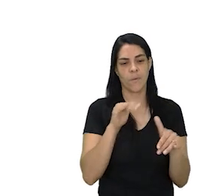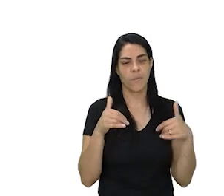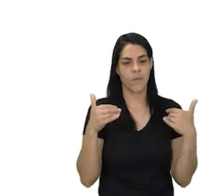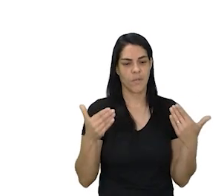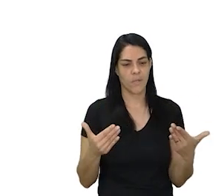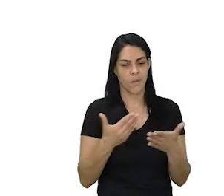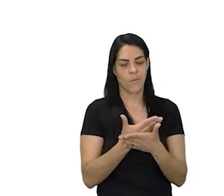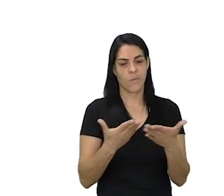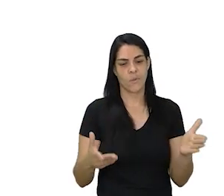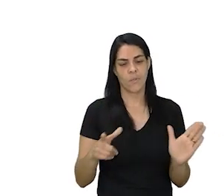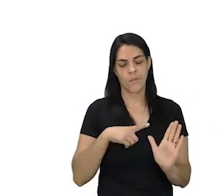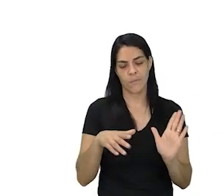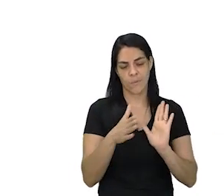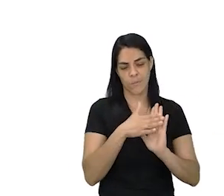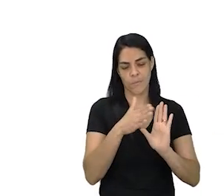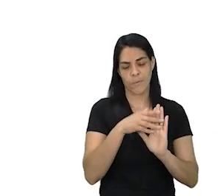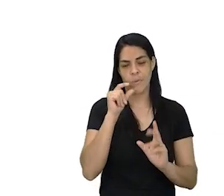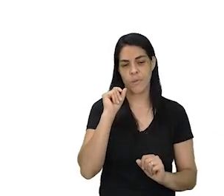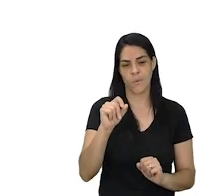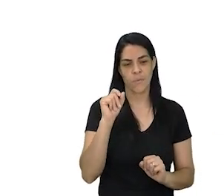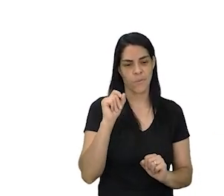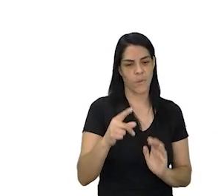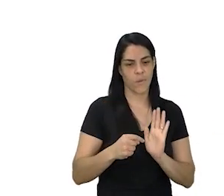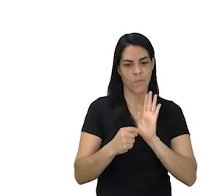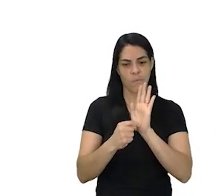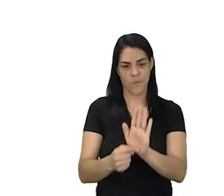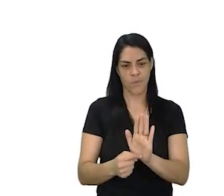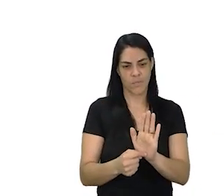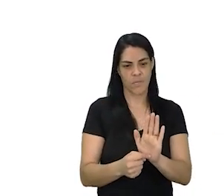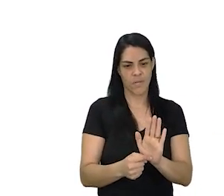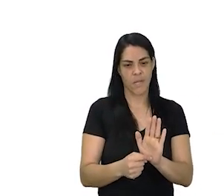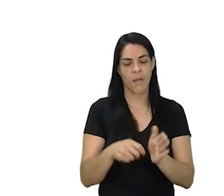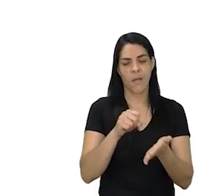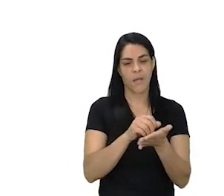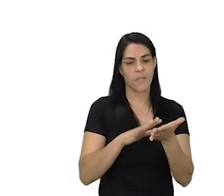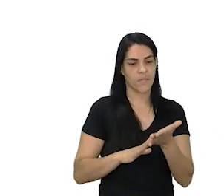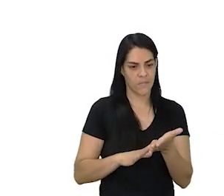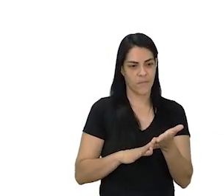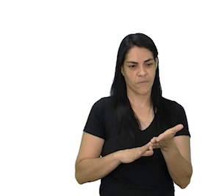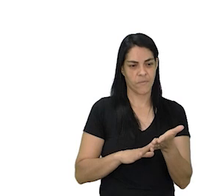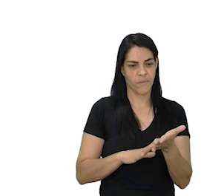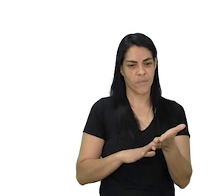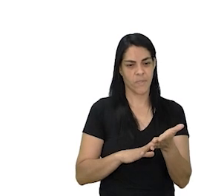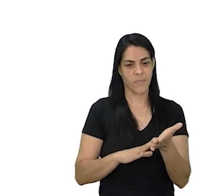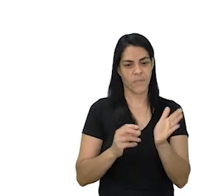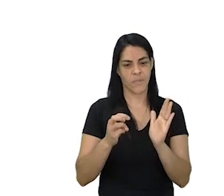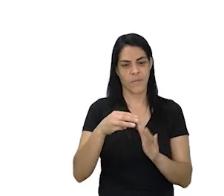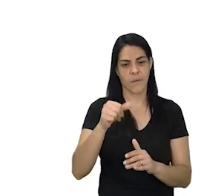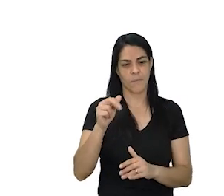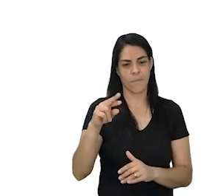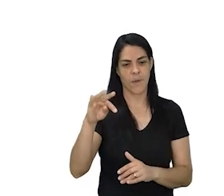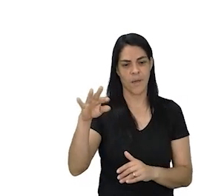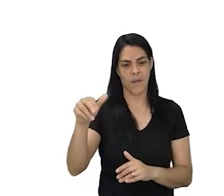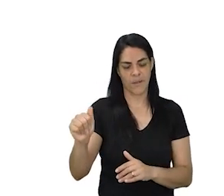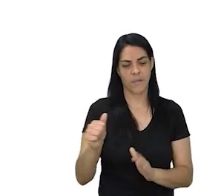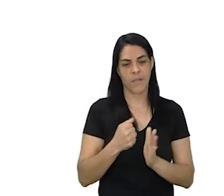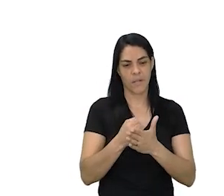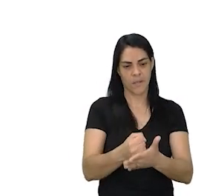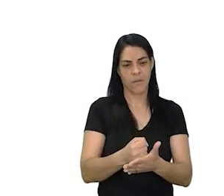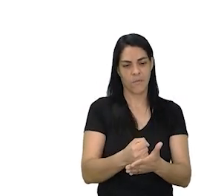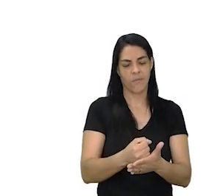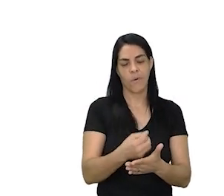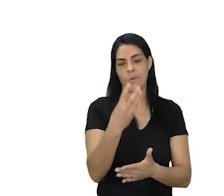nossa proposta era identificar quais são, no fundo, as atividades que a Marta, né, levou os